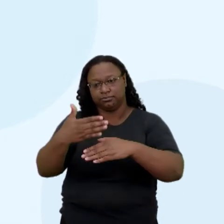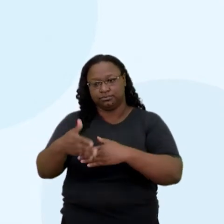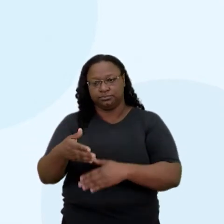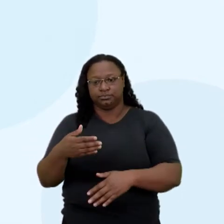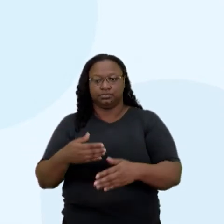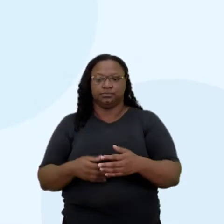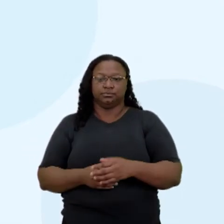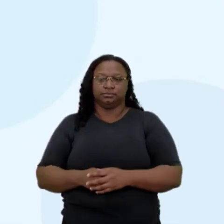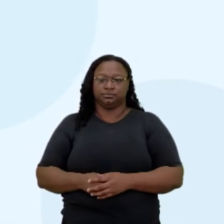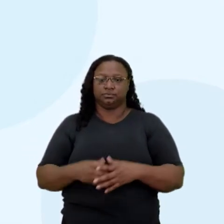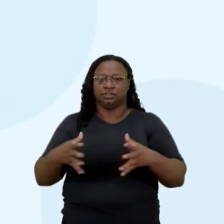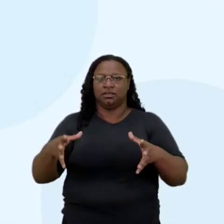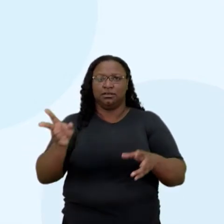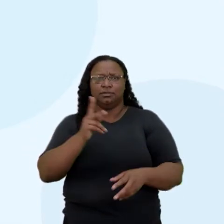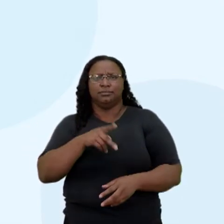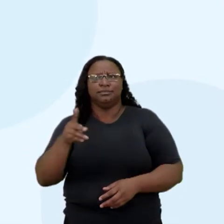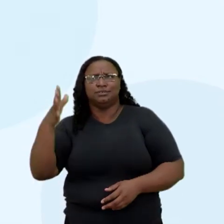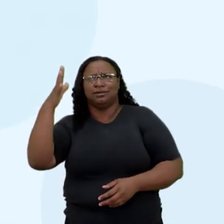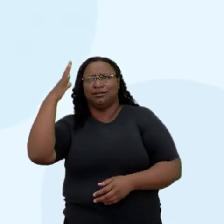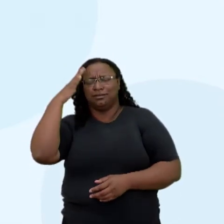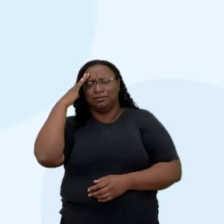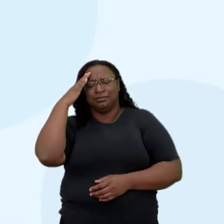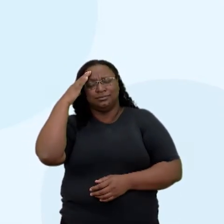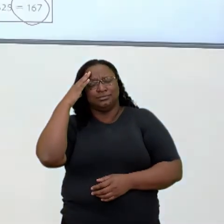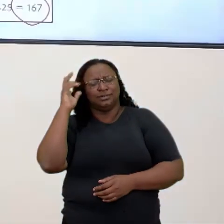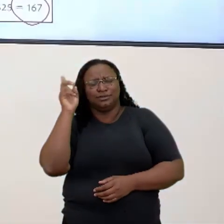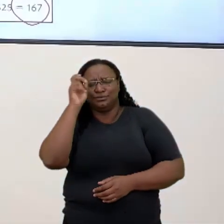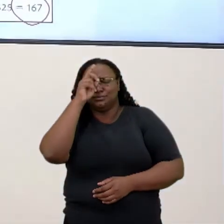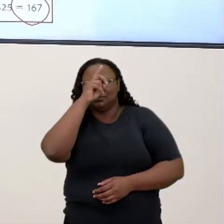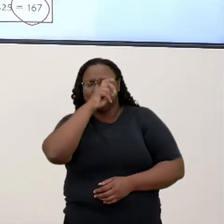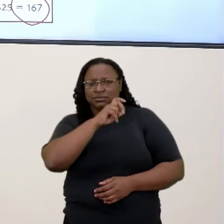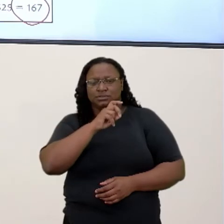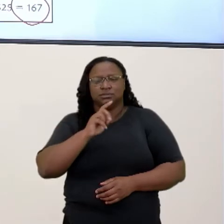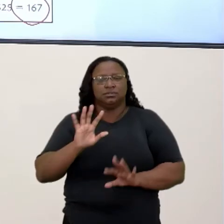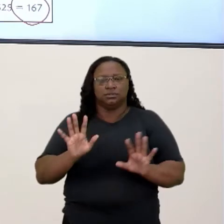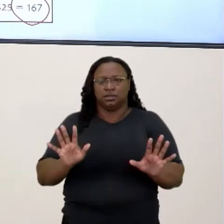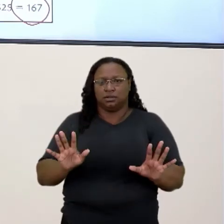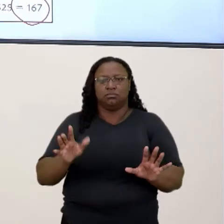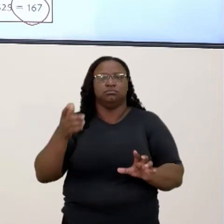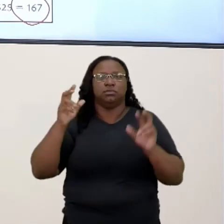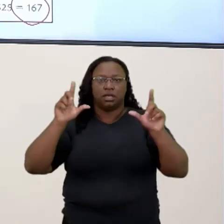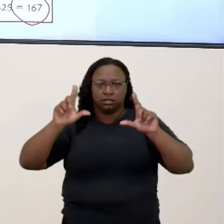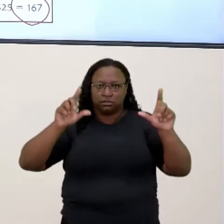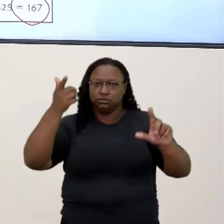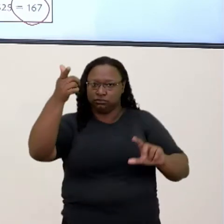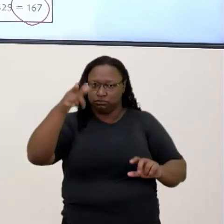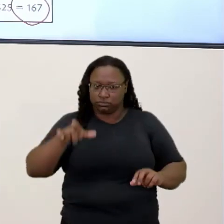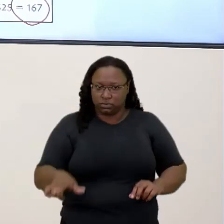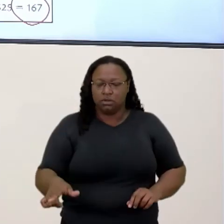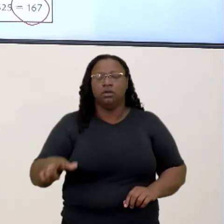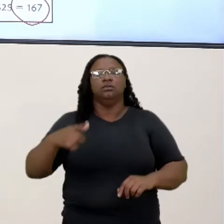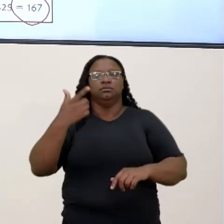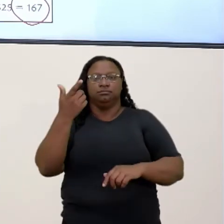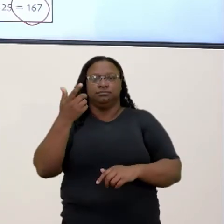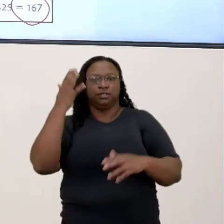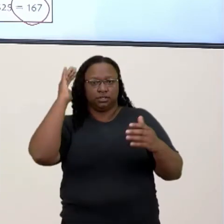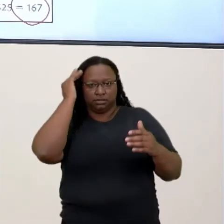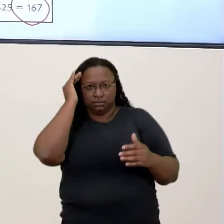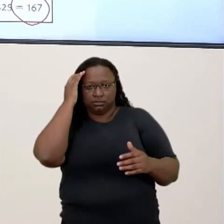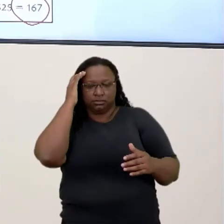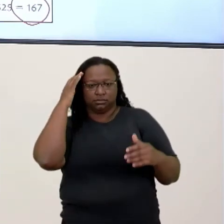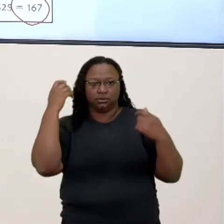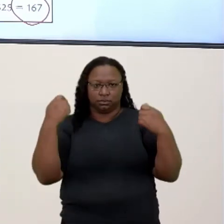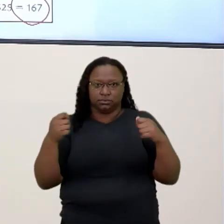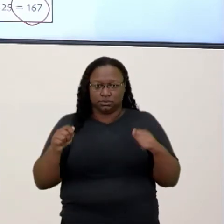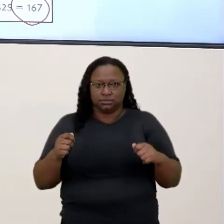aula pesada tal, né? Não, calma, se você assistir essa aula novamente, não vai ter problema nenhum, você vai entender a proposta que a gente está